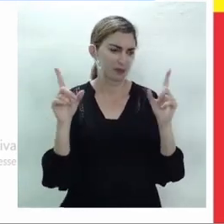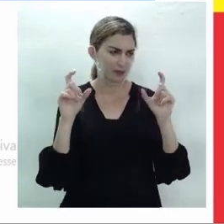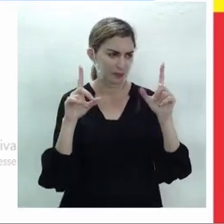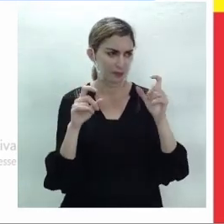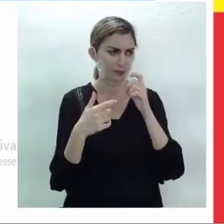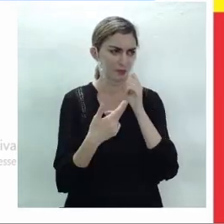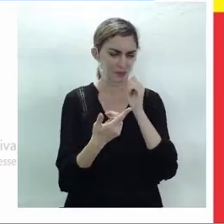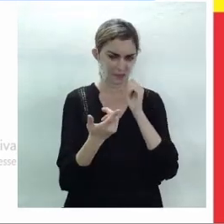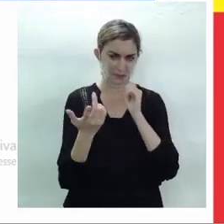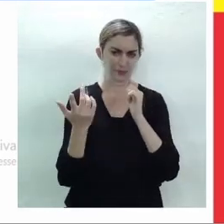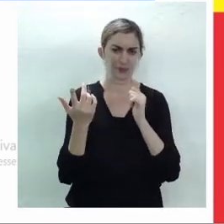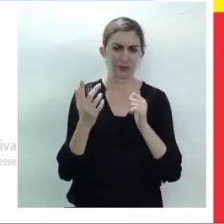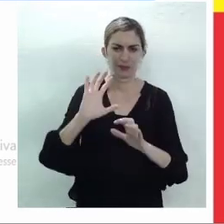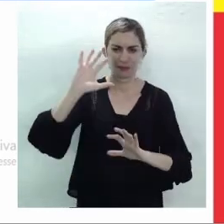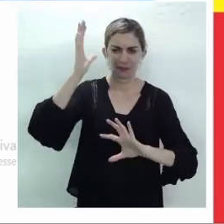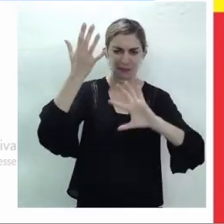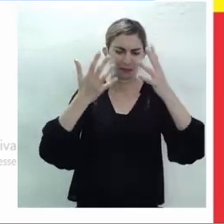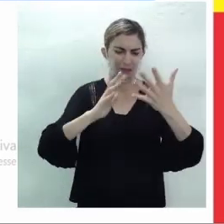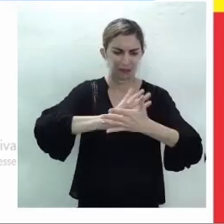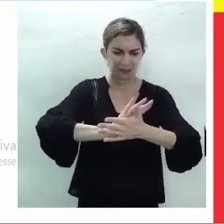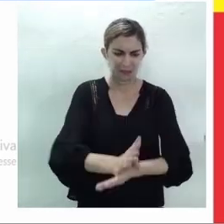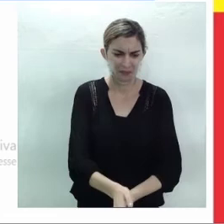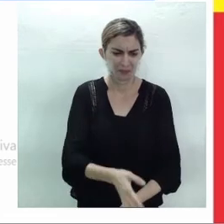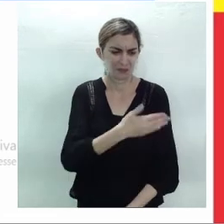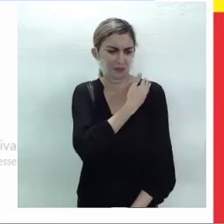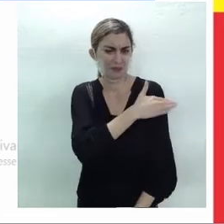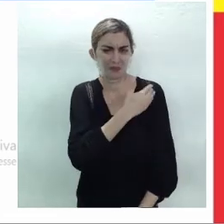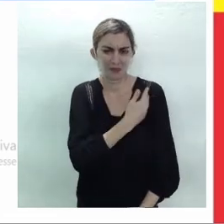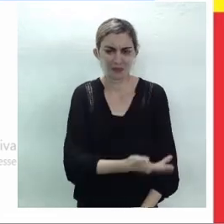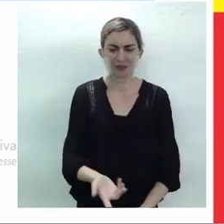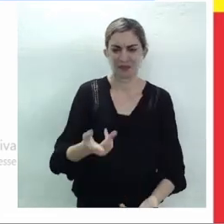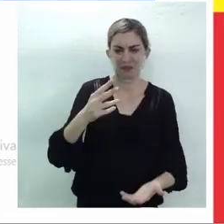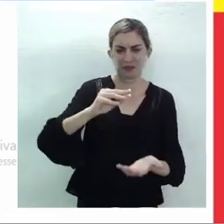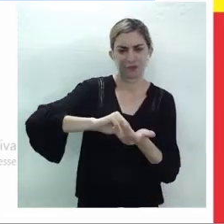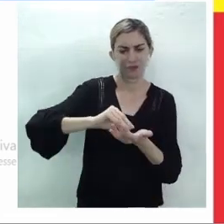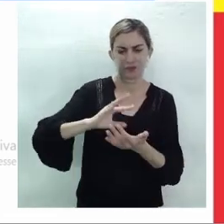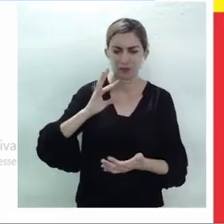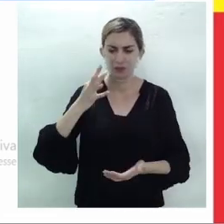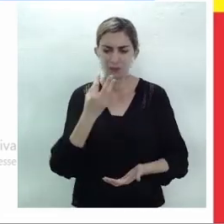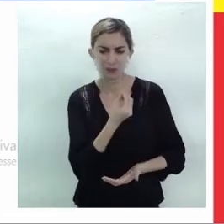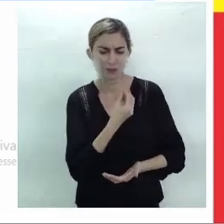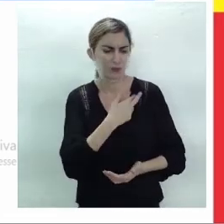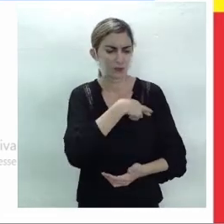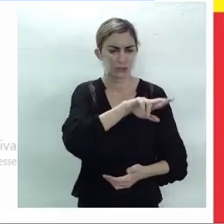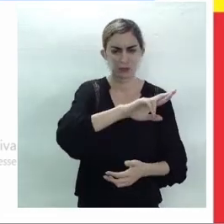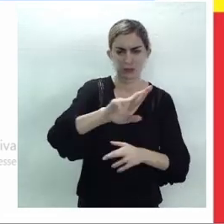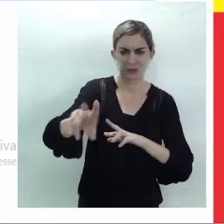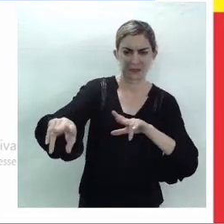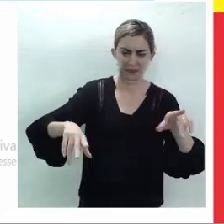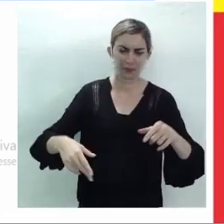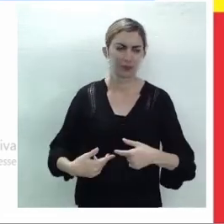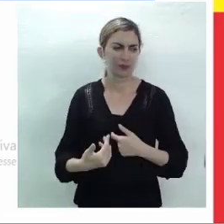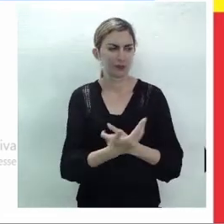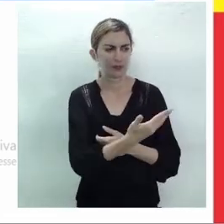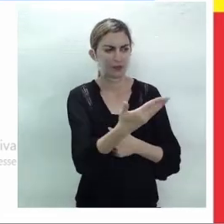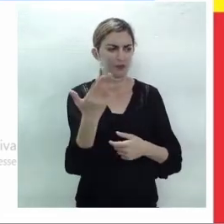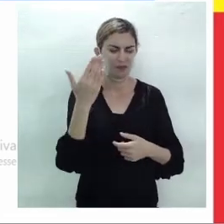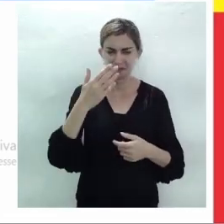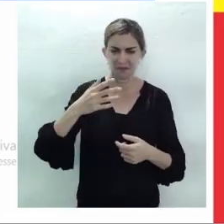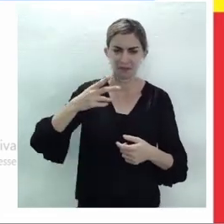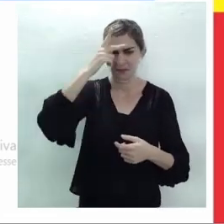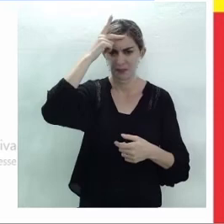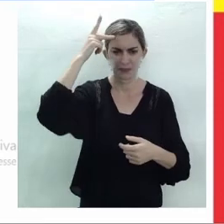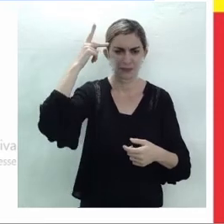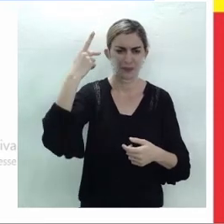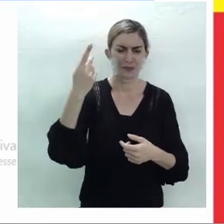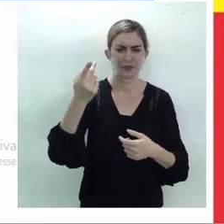fotografias que mostram intolerância religiosa, falta de conhecimento da religião do outro. Nós temos aqui